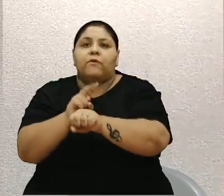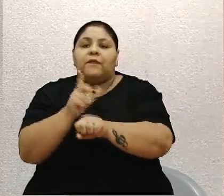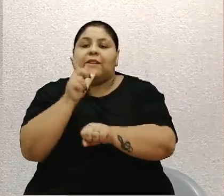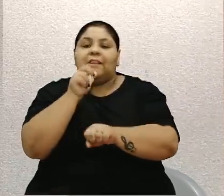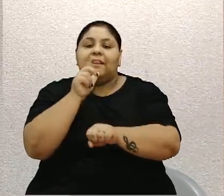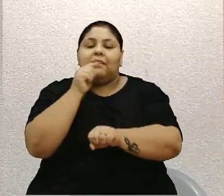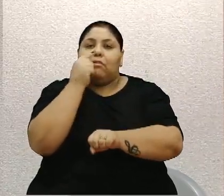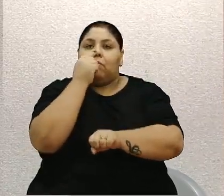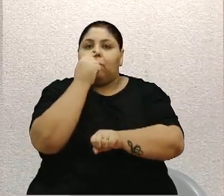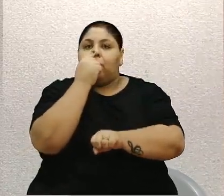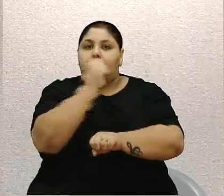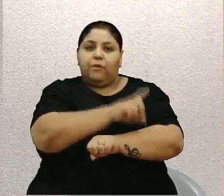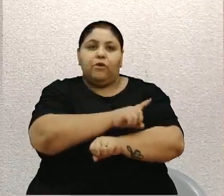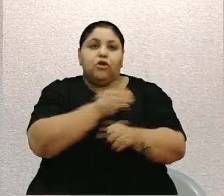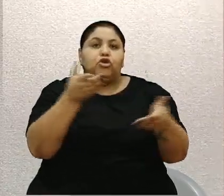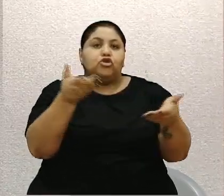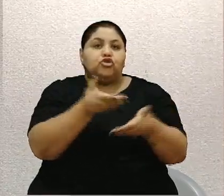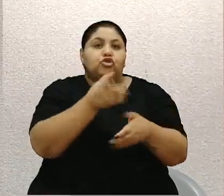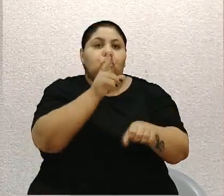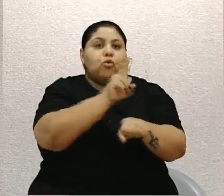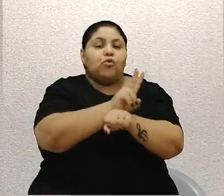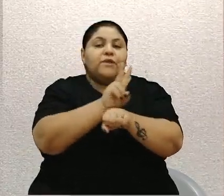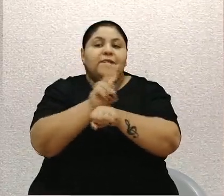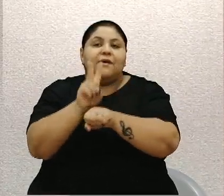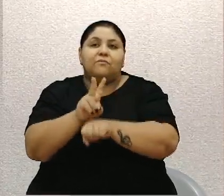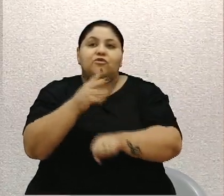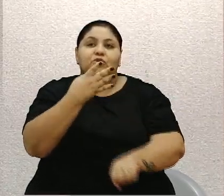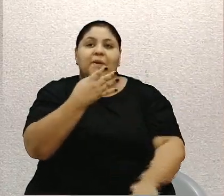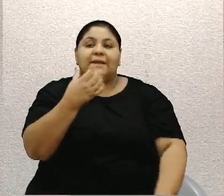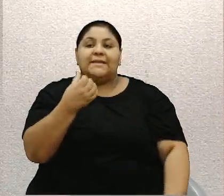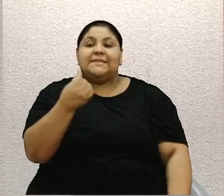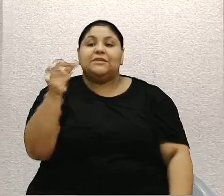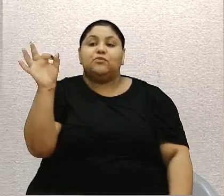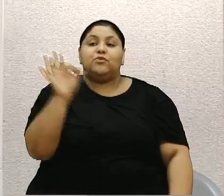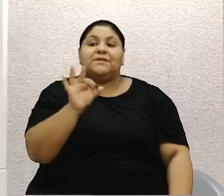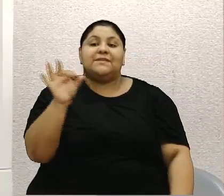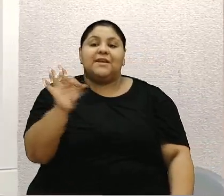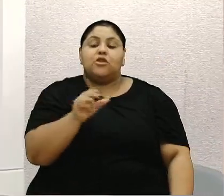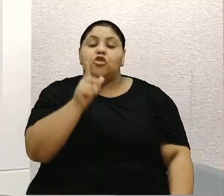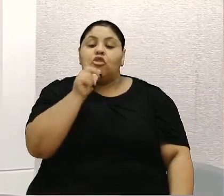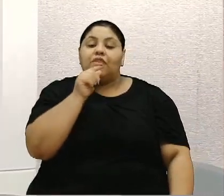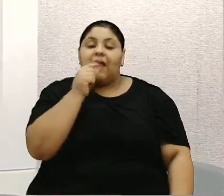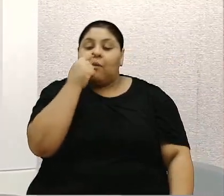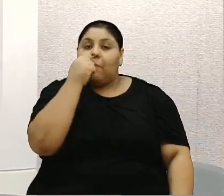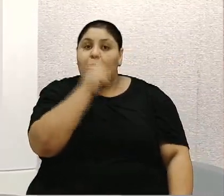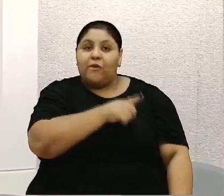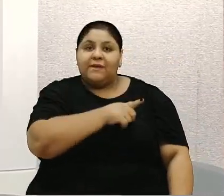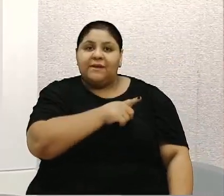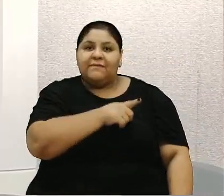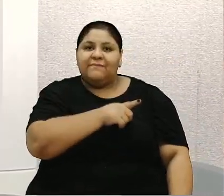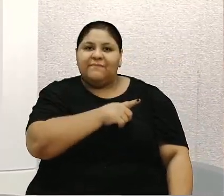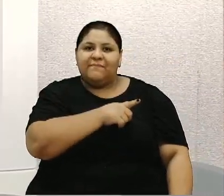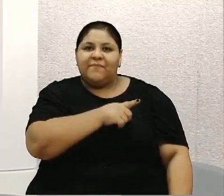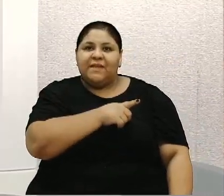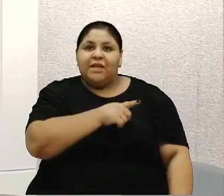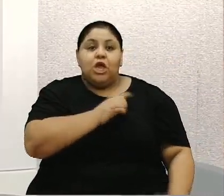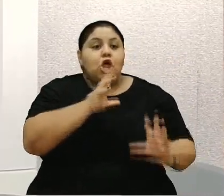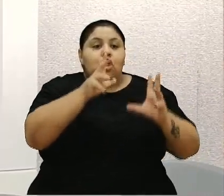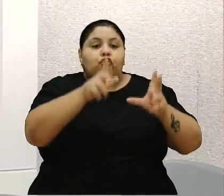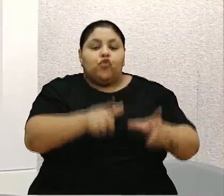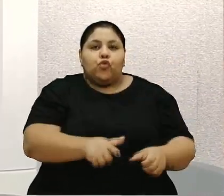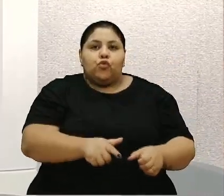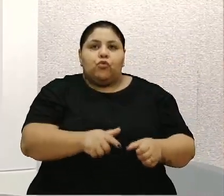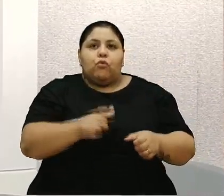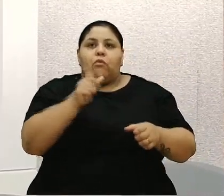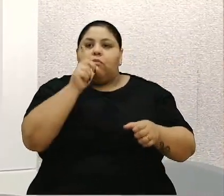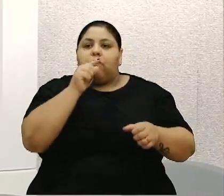trata 46% do nosso esgoto aqui. Isso quer dizer que vai tudo para os rios. E isso aí causa um dano